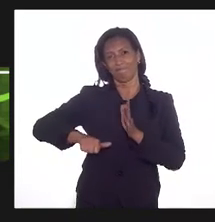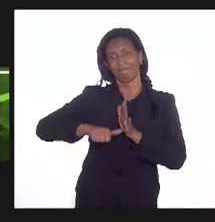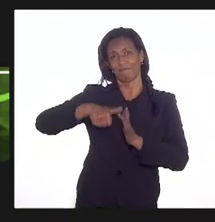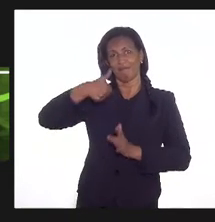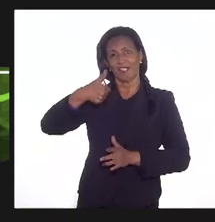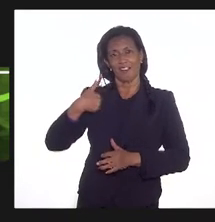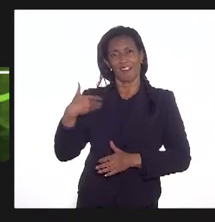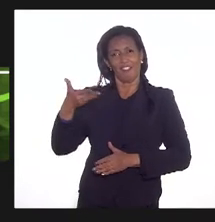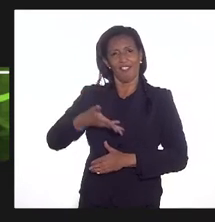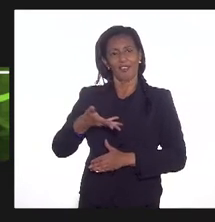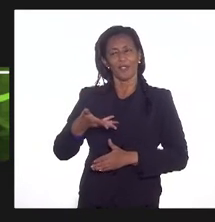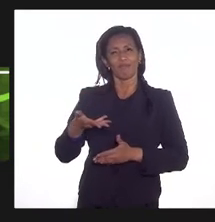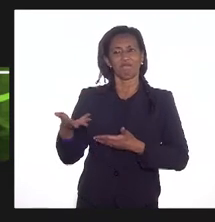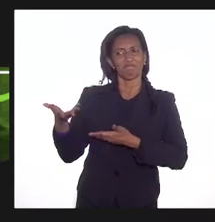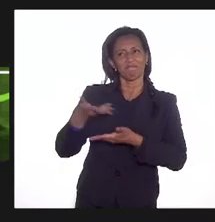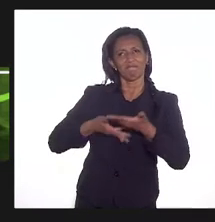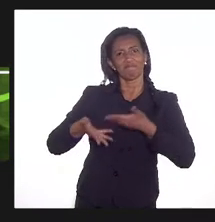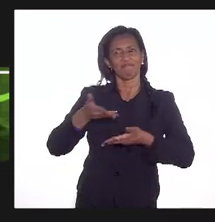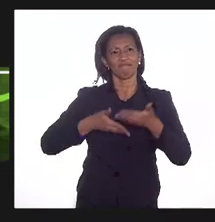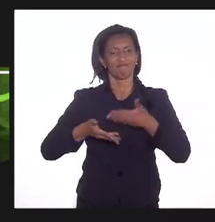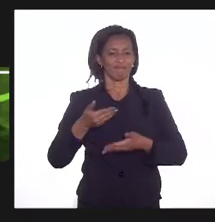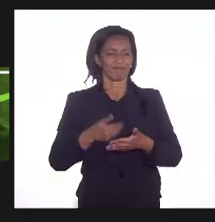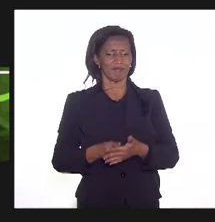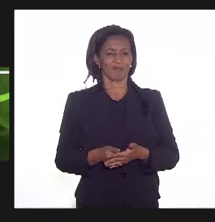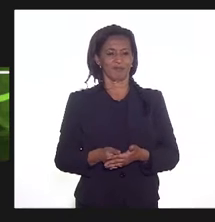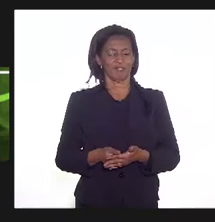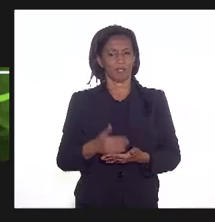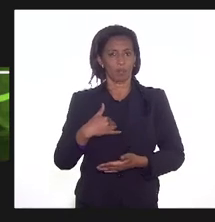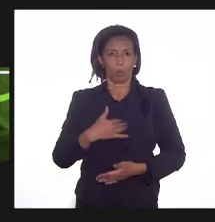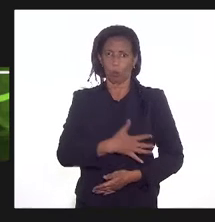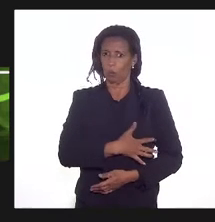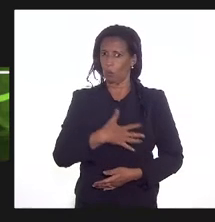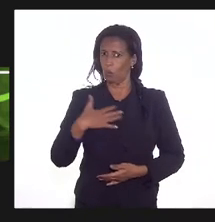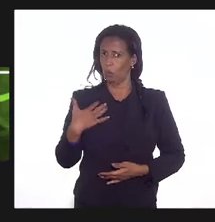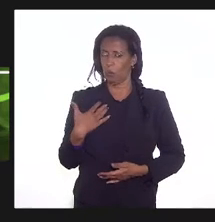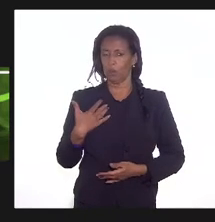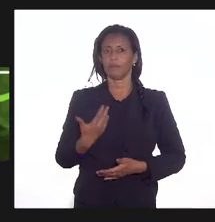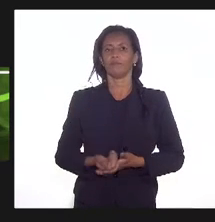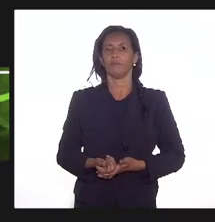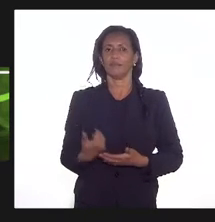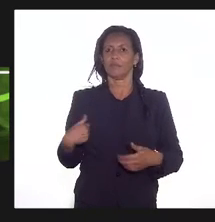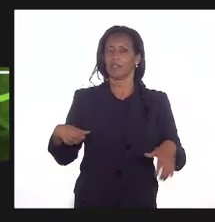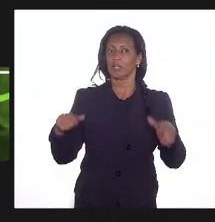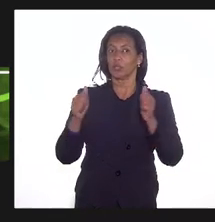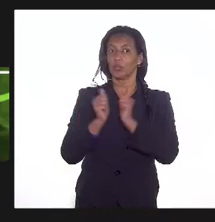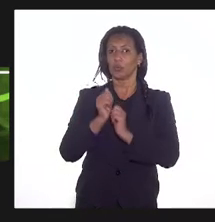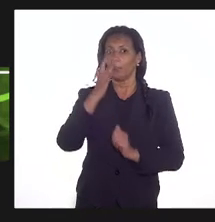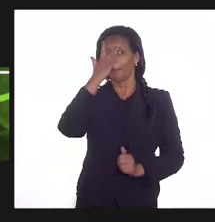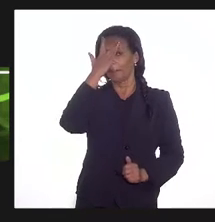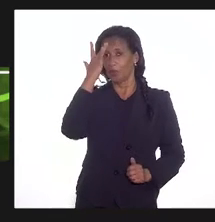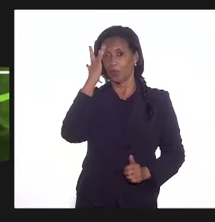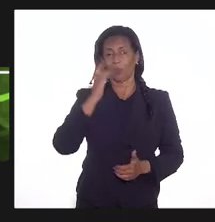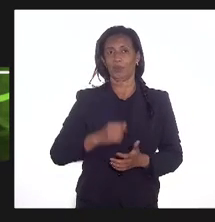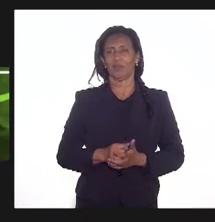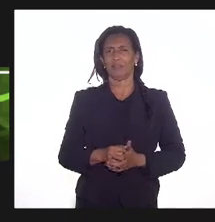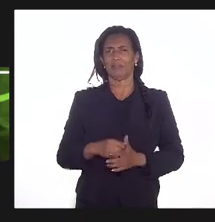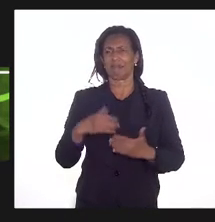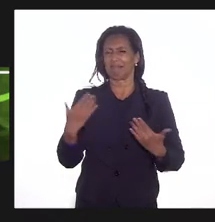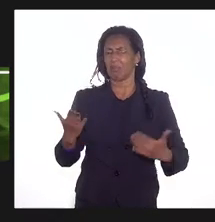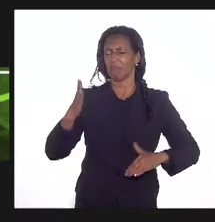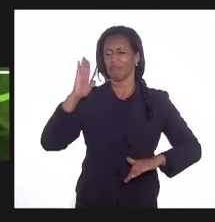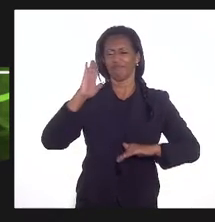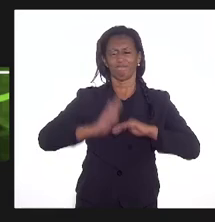estou participando tô muito honrado de estar ao lado de pessoas tão tão